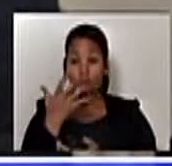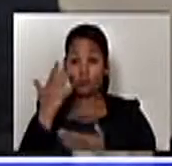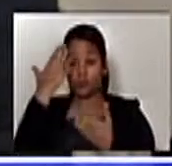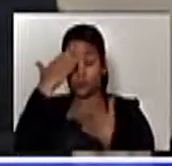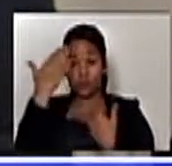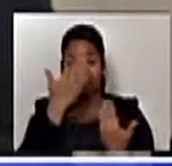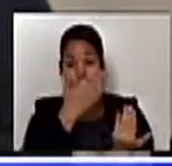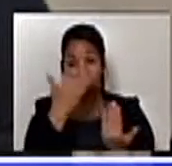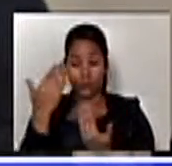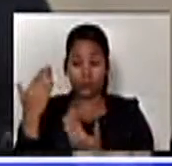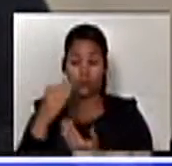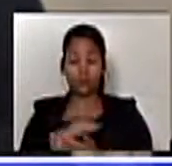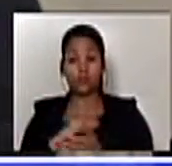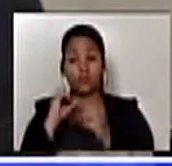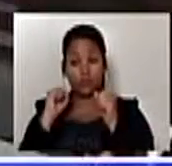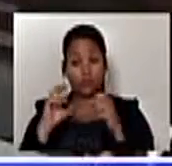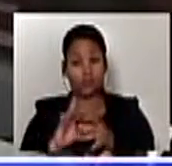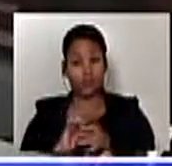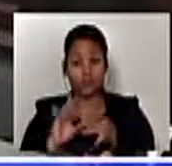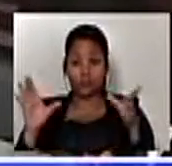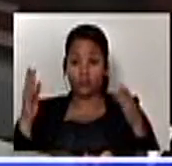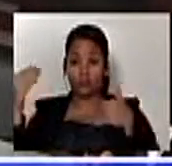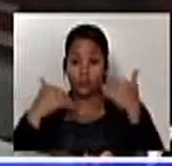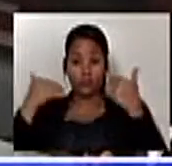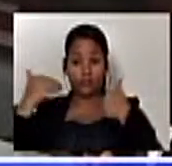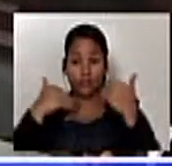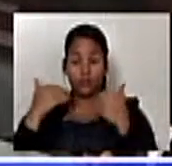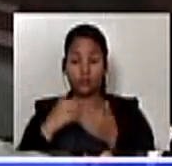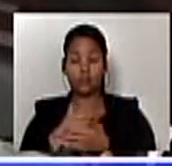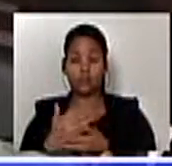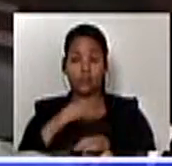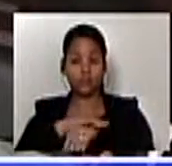todos e me colocar à inteira disposição.